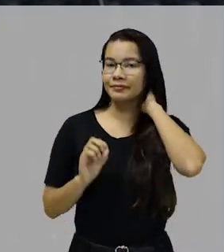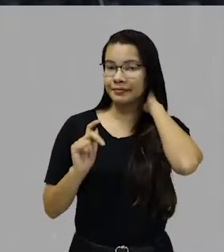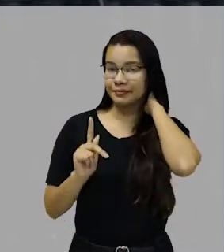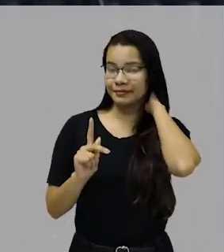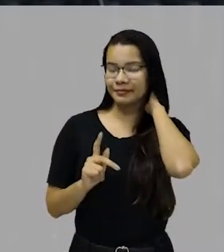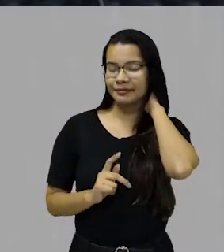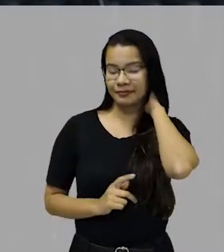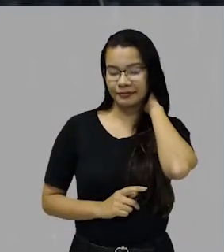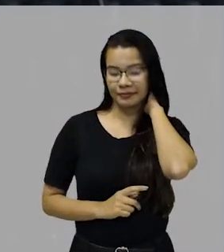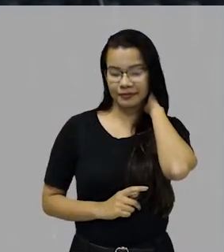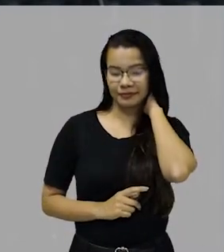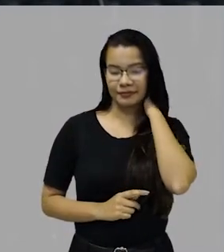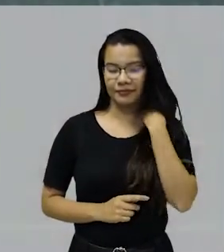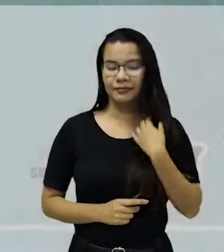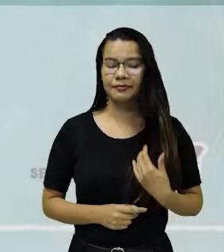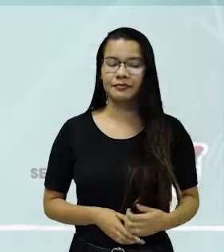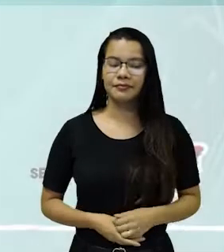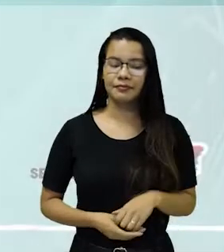certo?